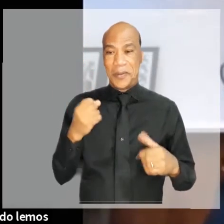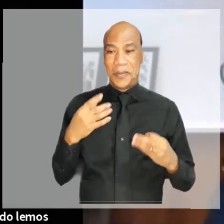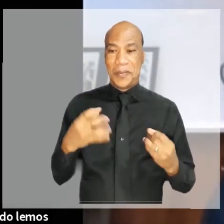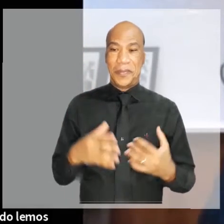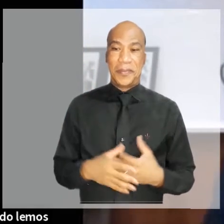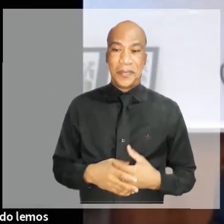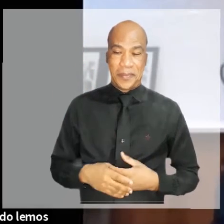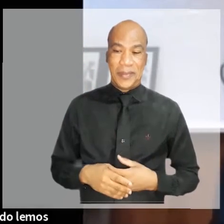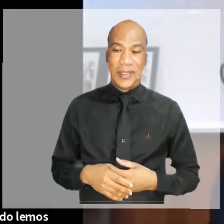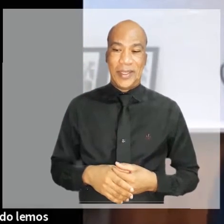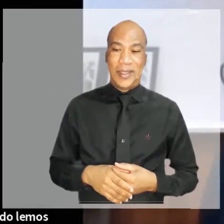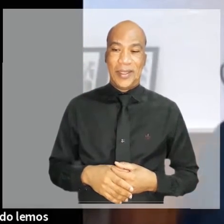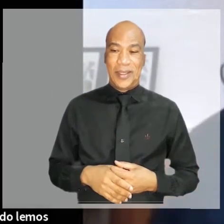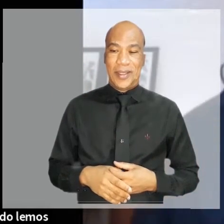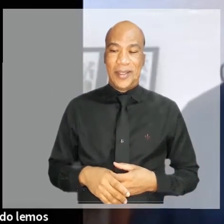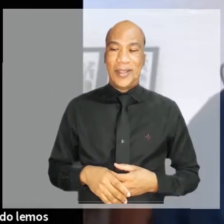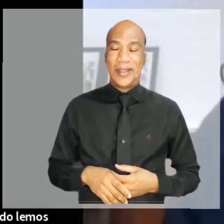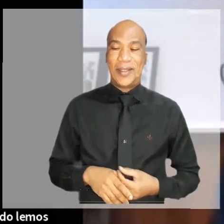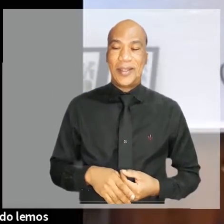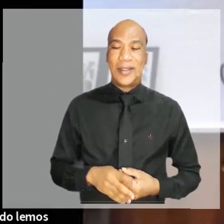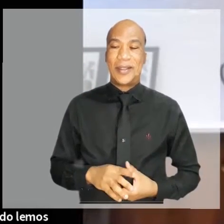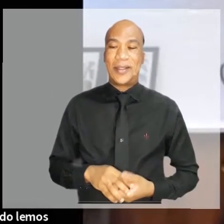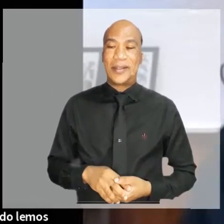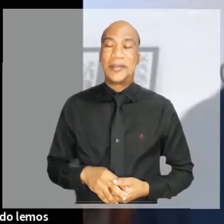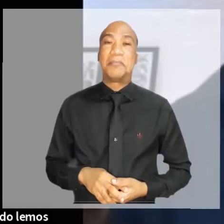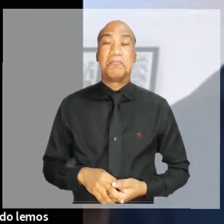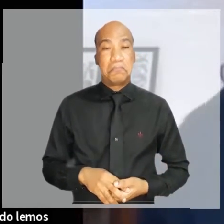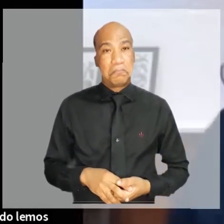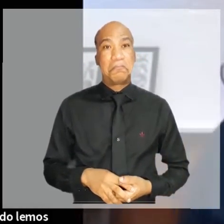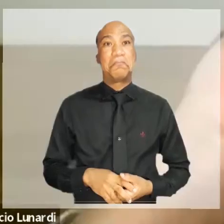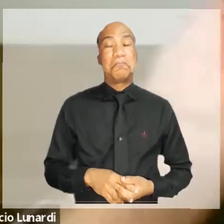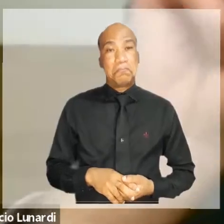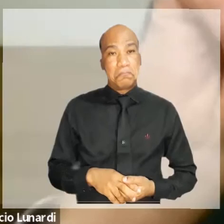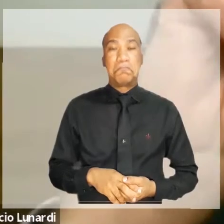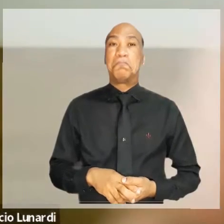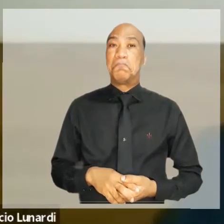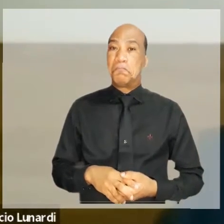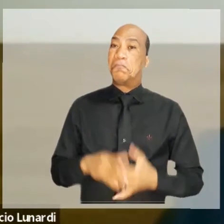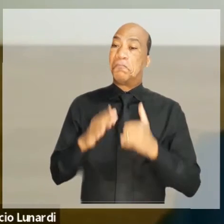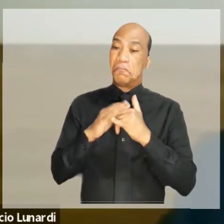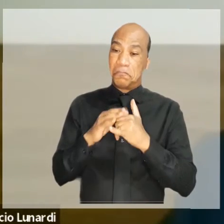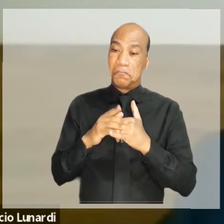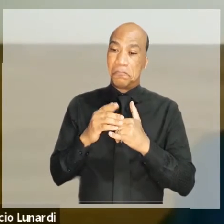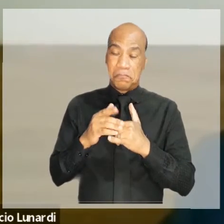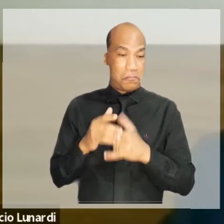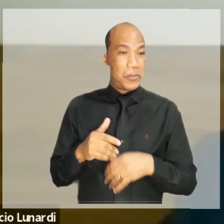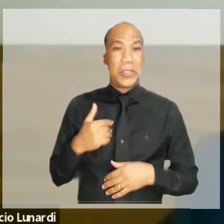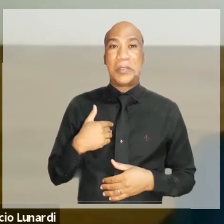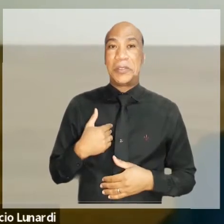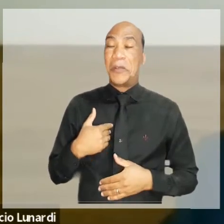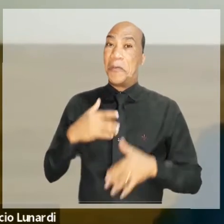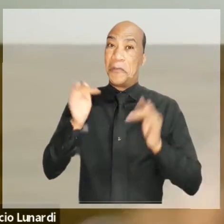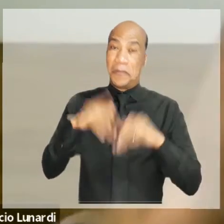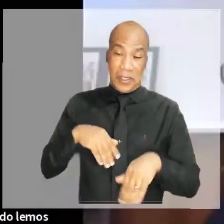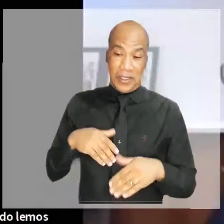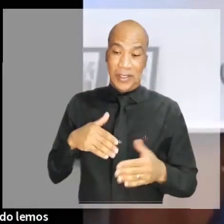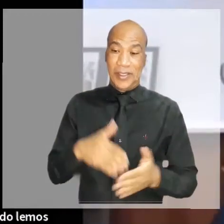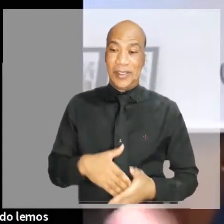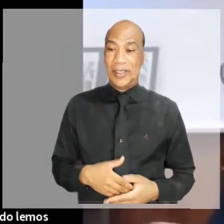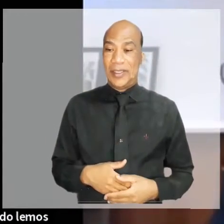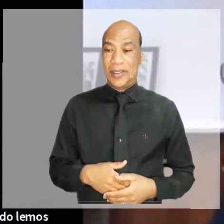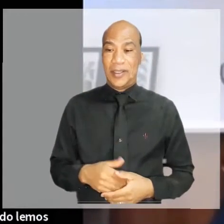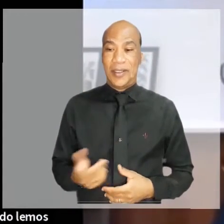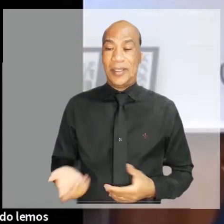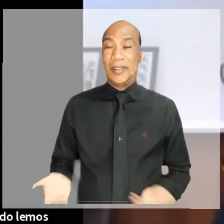pessoas assistindo, fantástico, né? Reta final. 2.000 visualizações, né? 2.000 visualizações está tendo no YouTube. Pois é, não, e